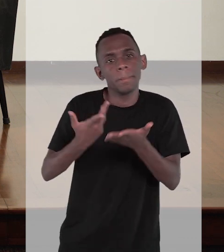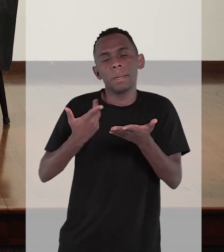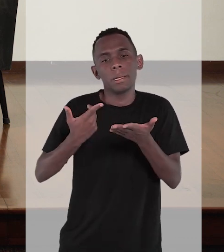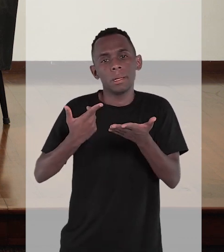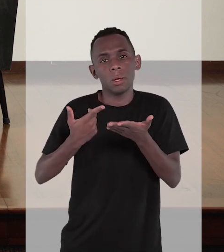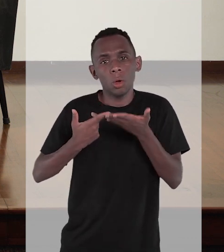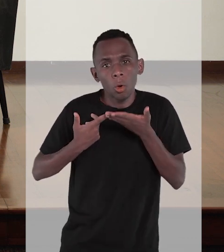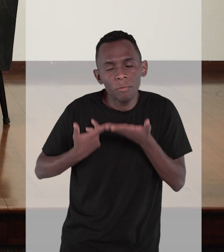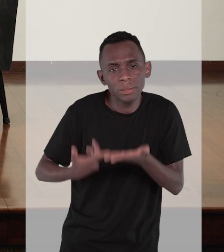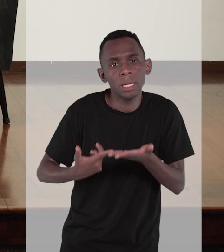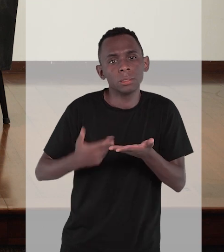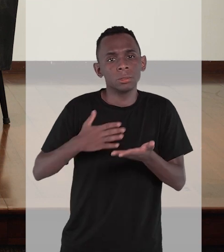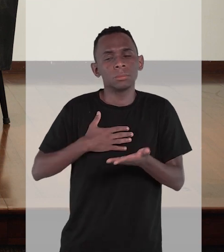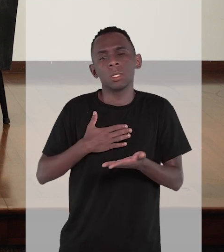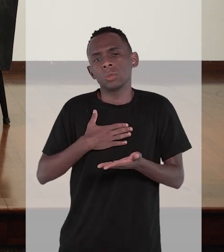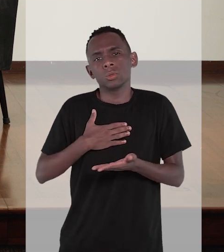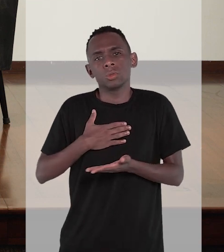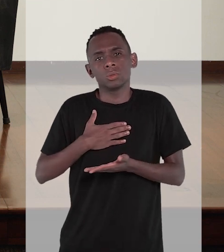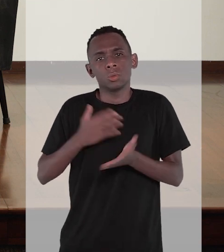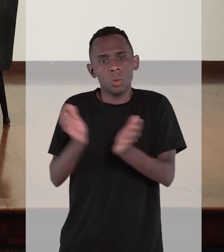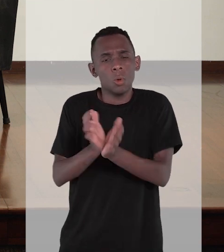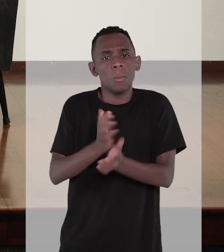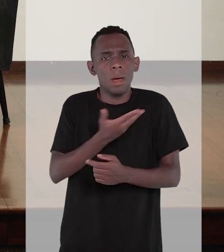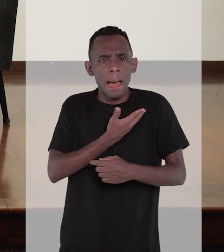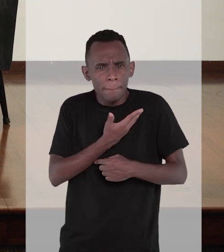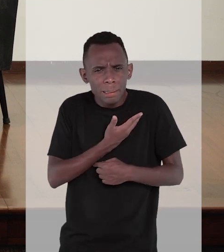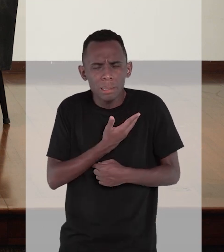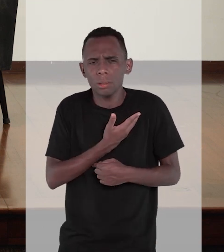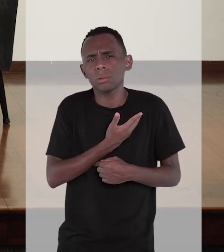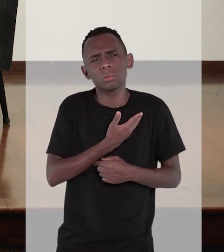pelos meus colegas para escrever releases deles.